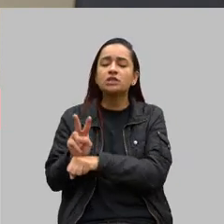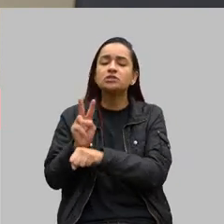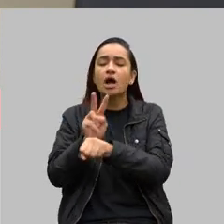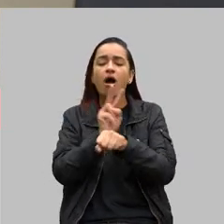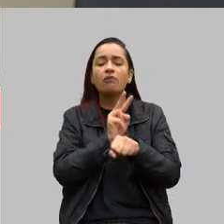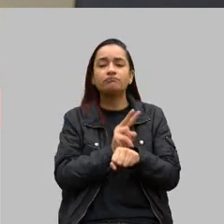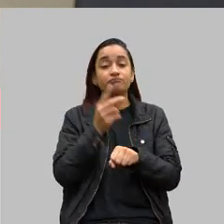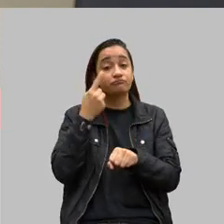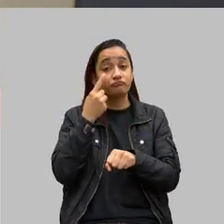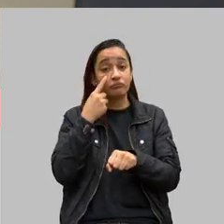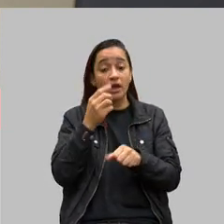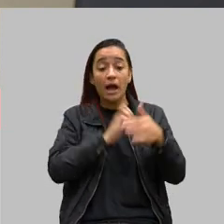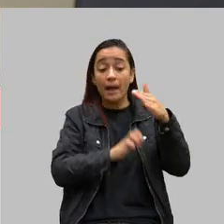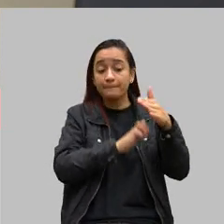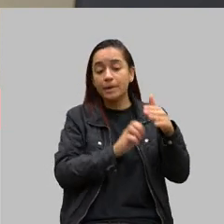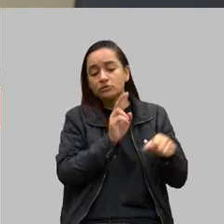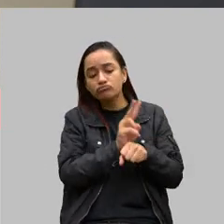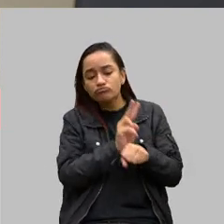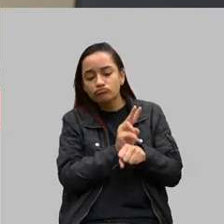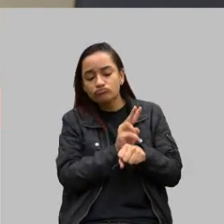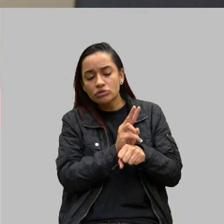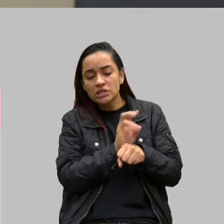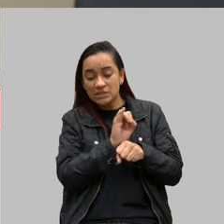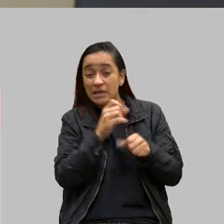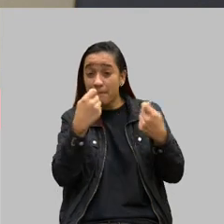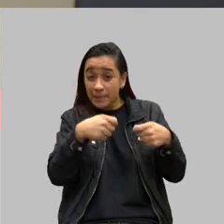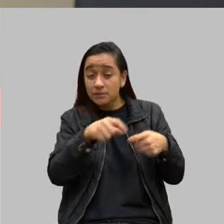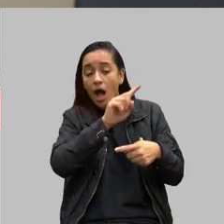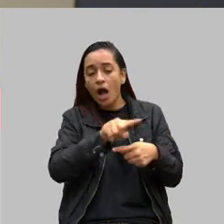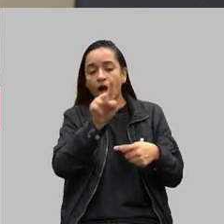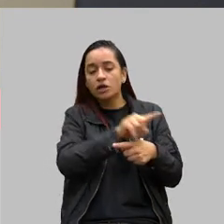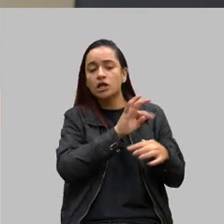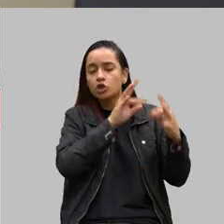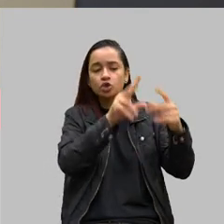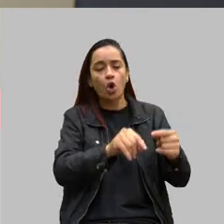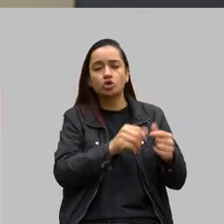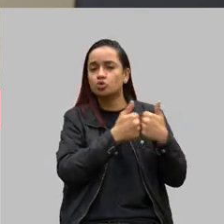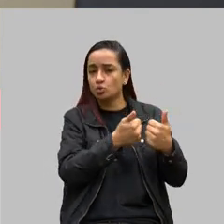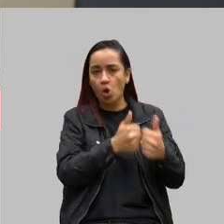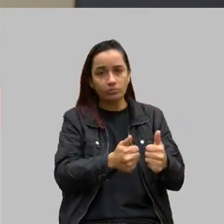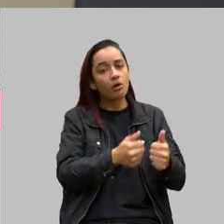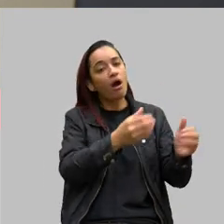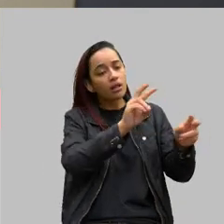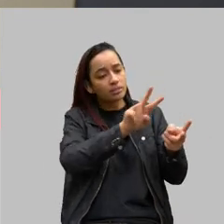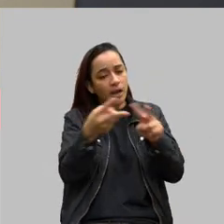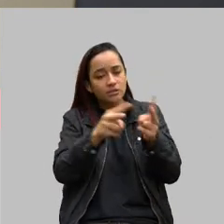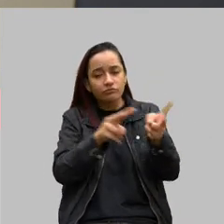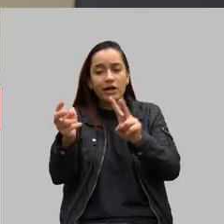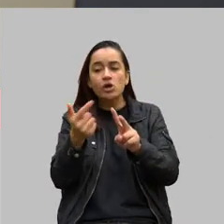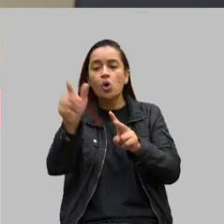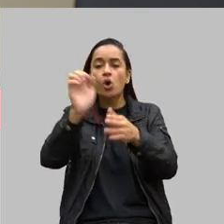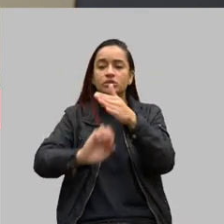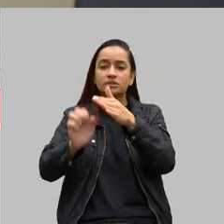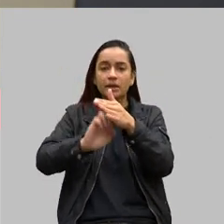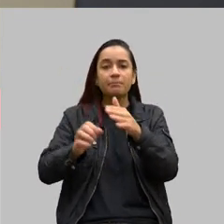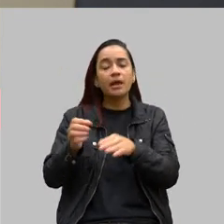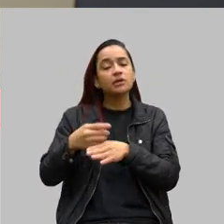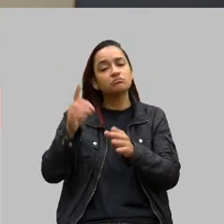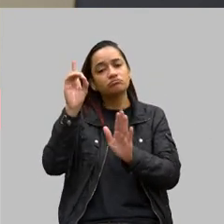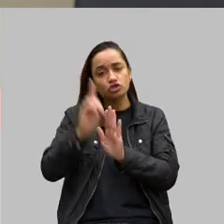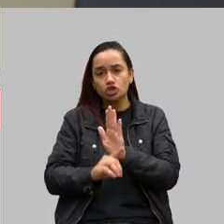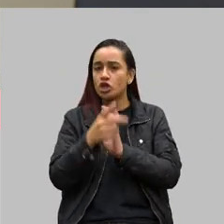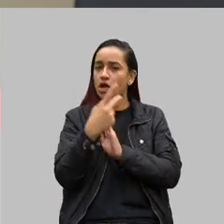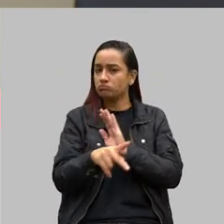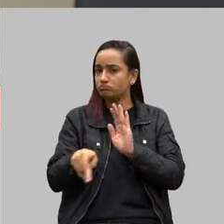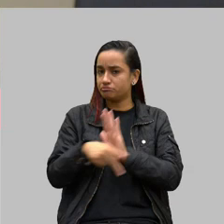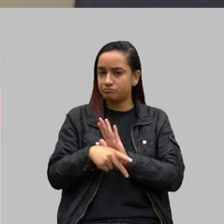na empresa suspender todas as linhas transferir os contratos naturalmente assegurado agora o direito né do contraditório da defesa da empresa mas